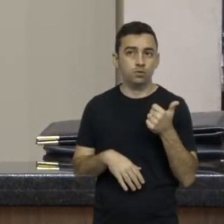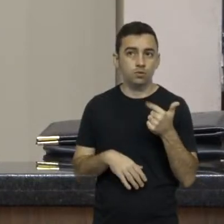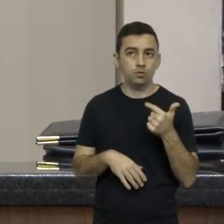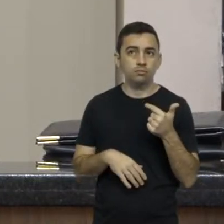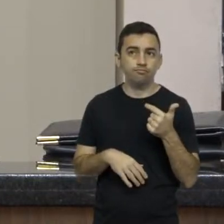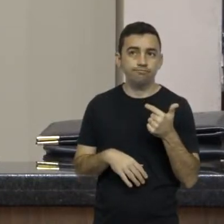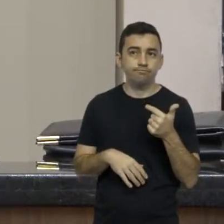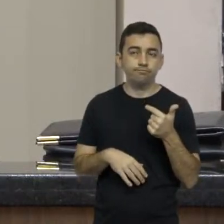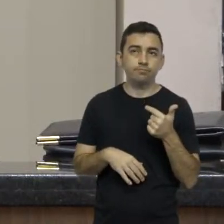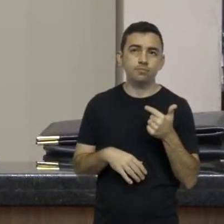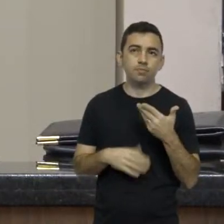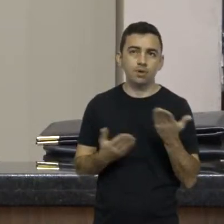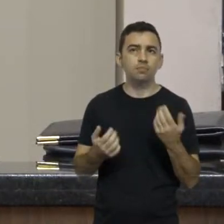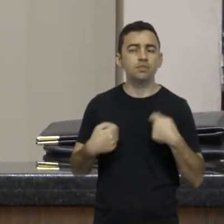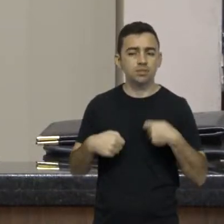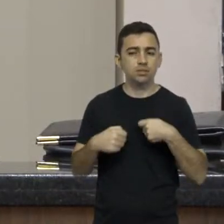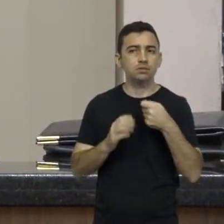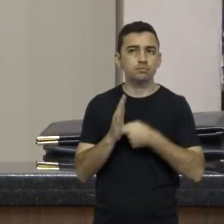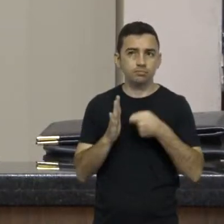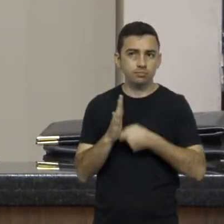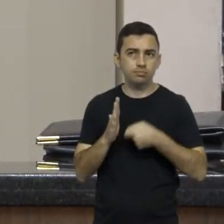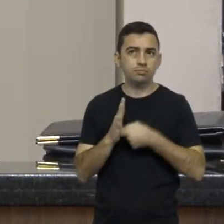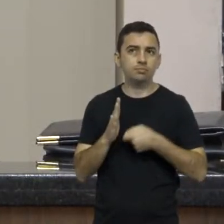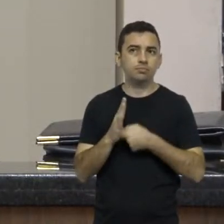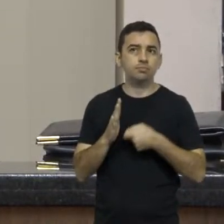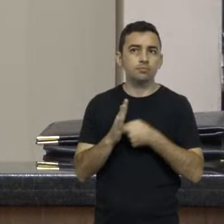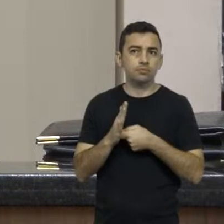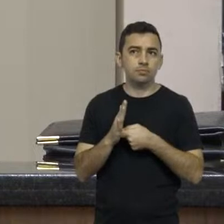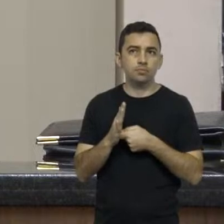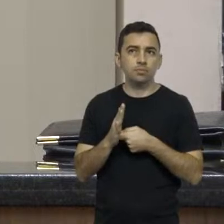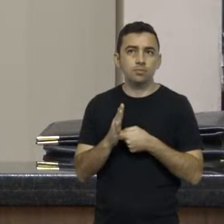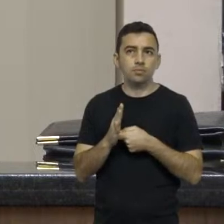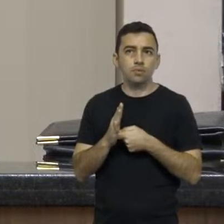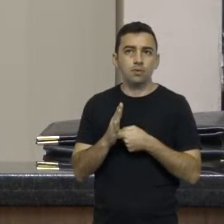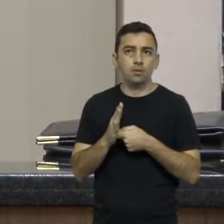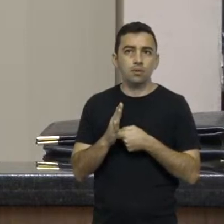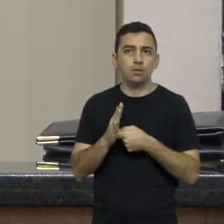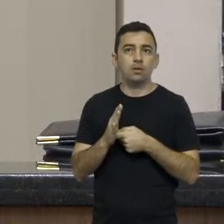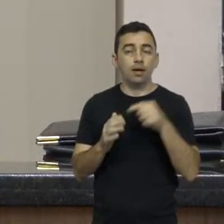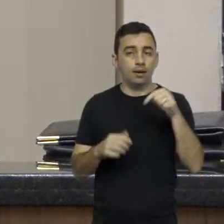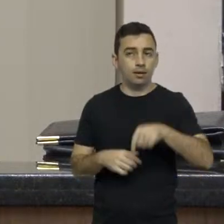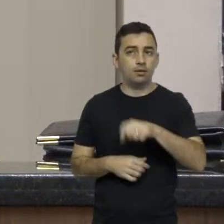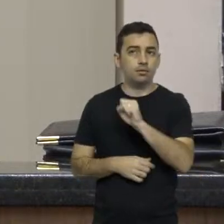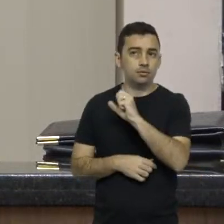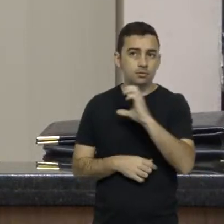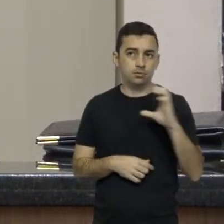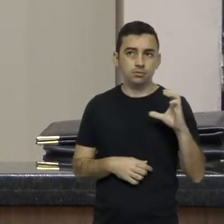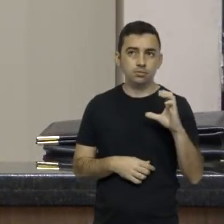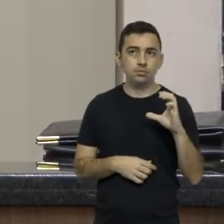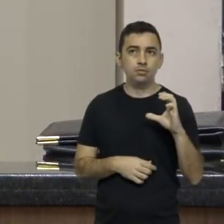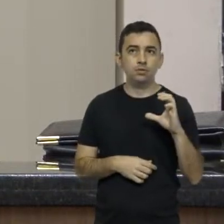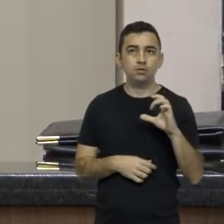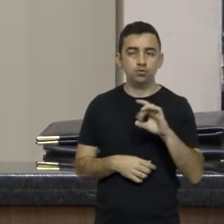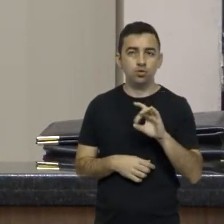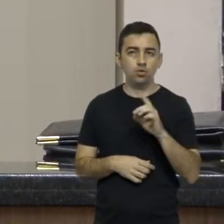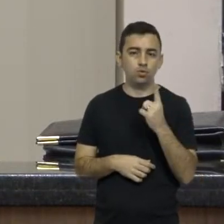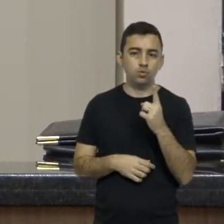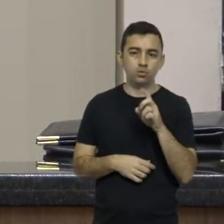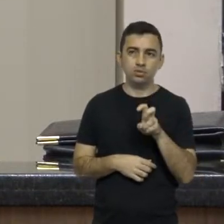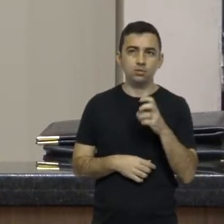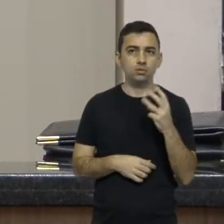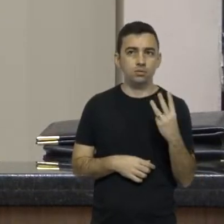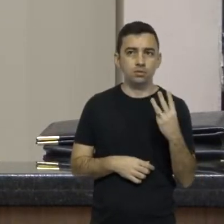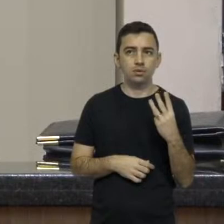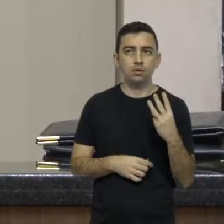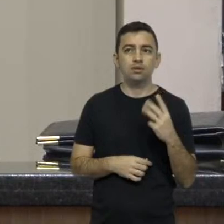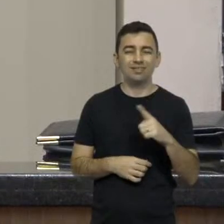em fazer essa cobrança, mas também temos que ver que Santa Catarina não é só a 153, nós